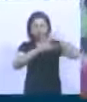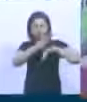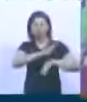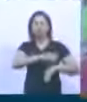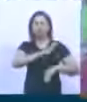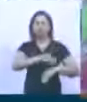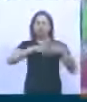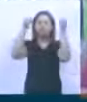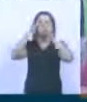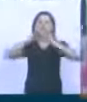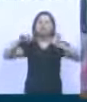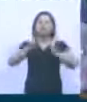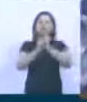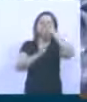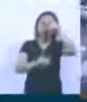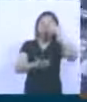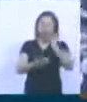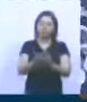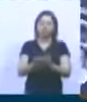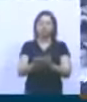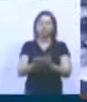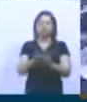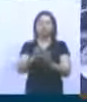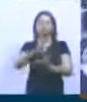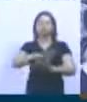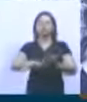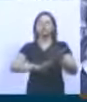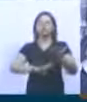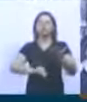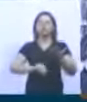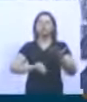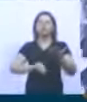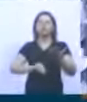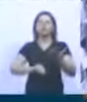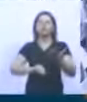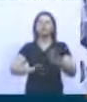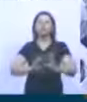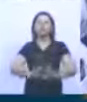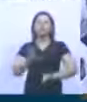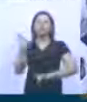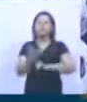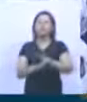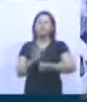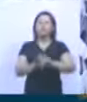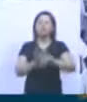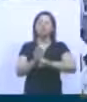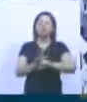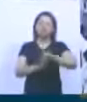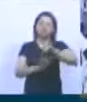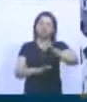e proclamarmos com confiança. Chega bem alto o seu braço. Você crê que Jesus curou o seu coração nessa